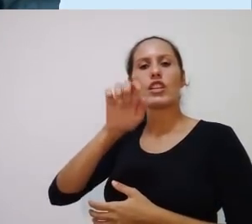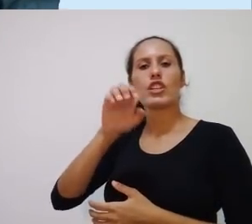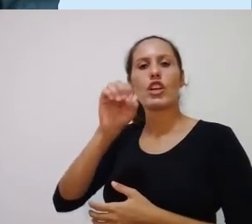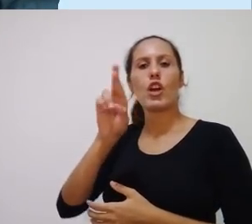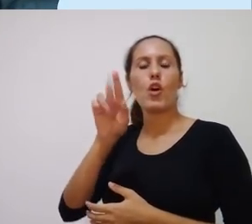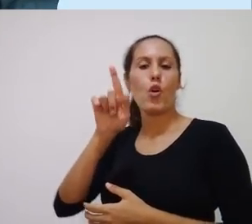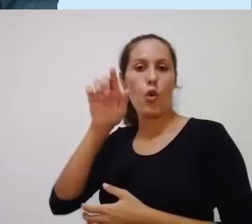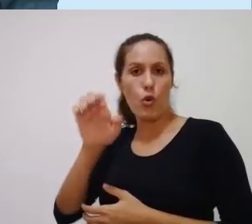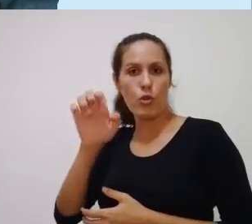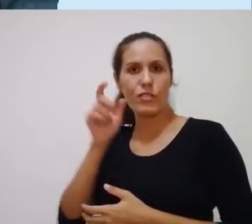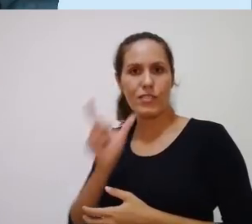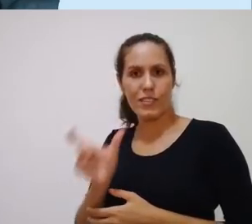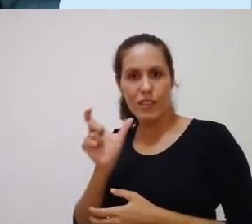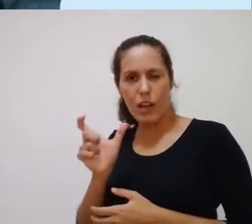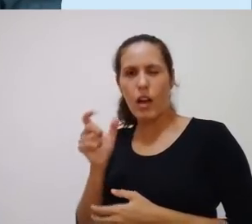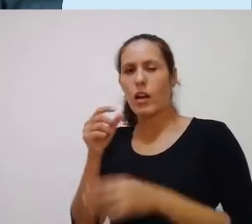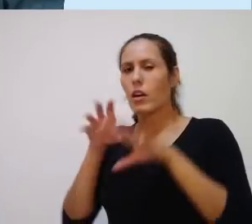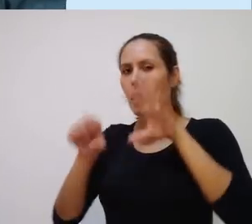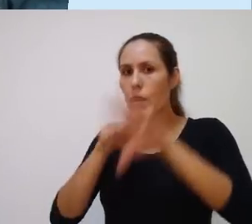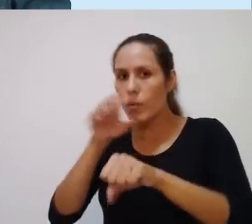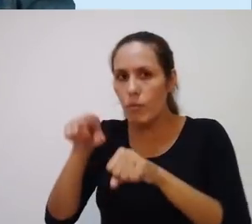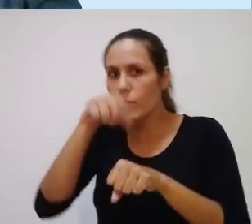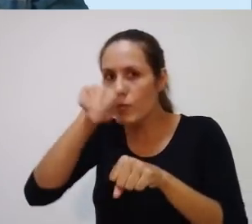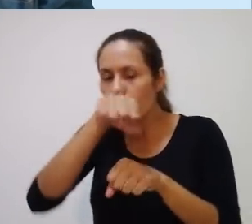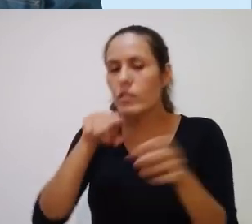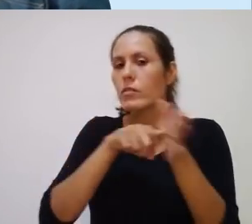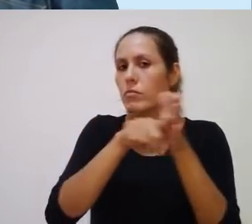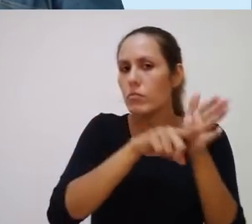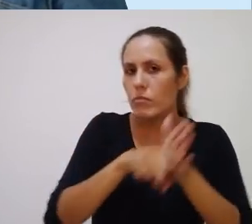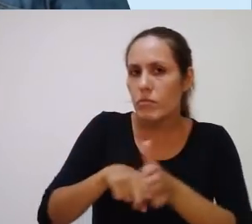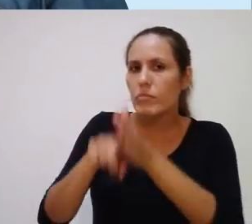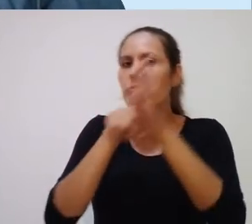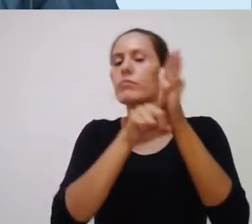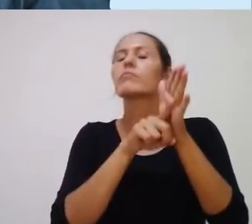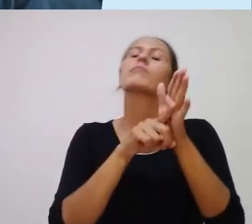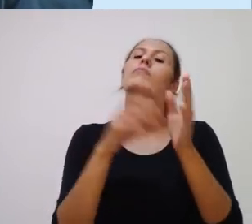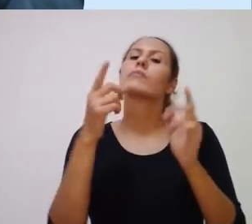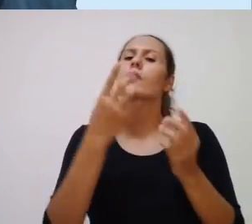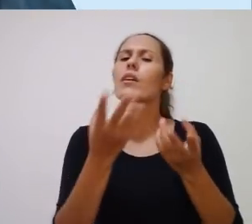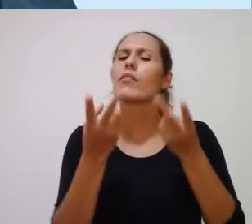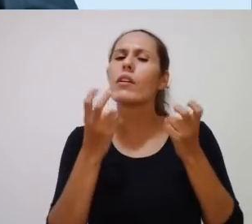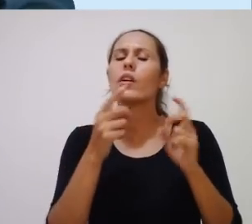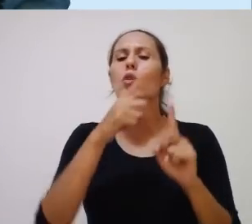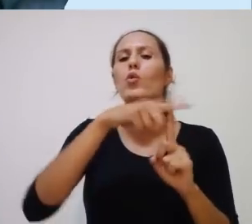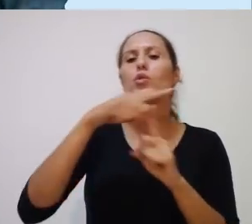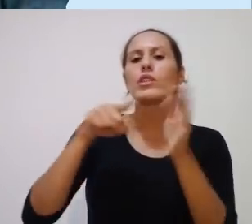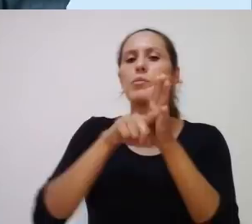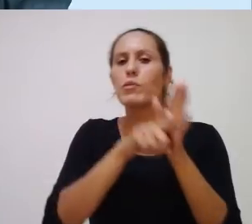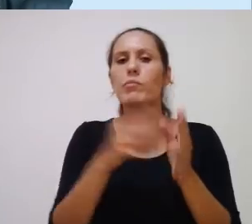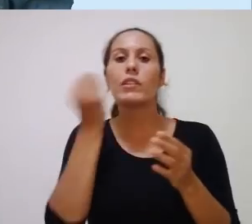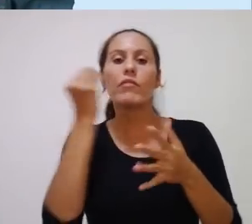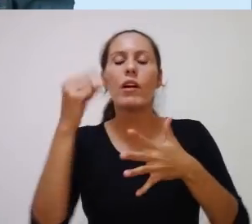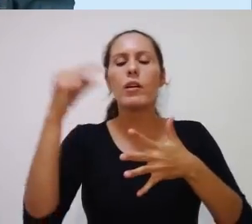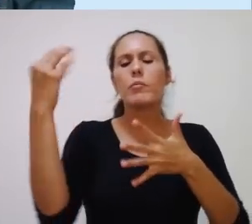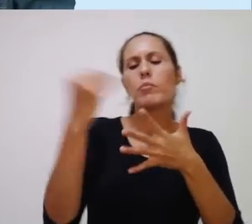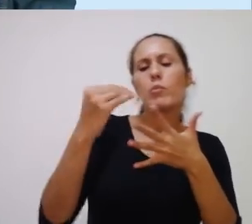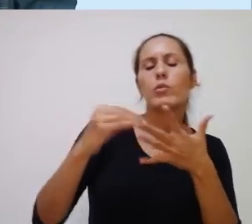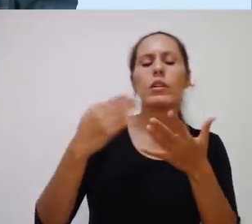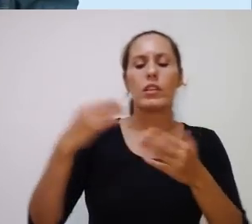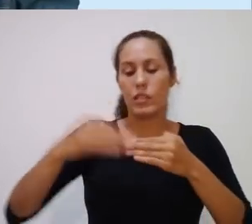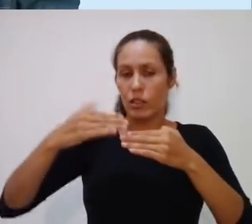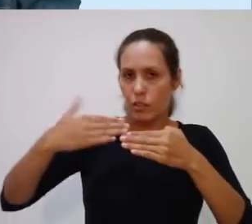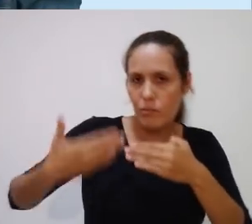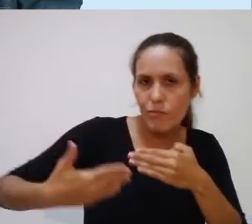dicas para vocês, busquem aí suas informações, peguem os tipos de pesquisa que a gente pode fazer e vai elencando o que a gente pode fazer daqui para